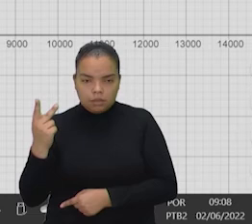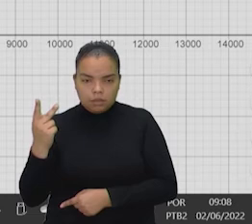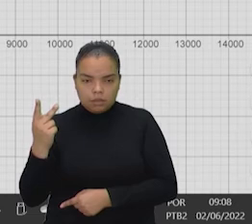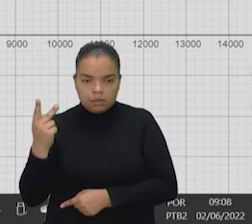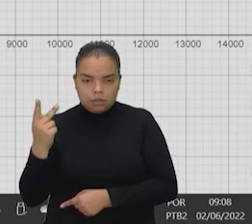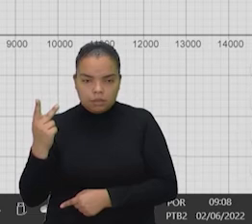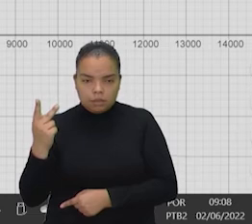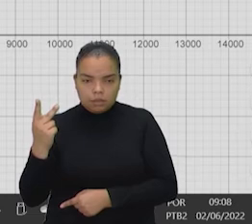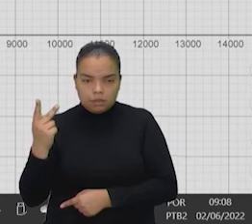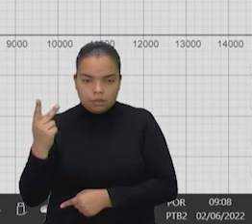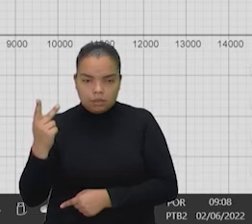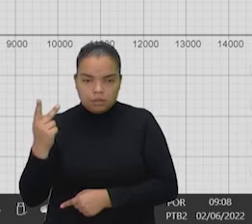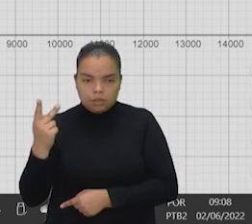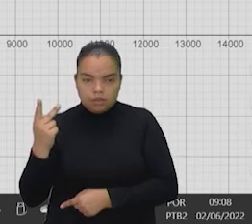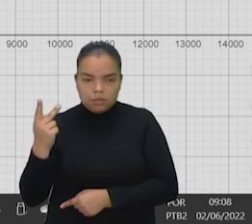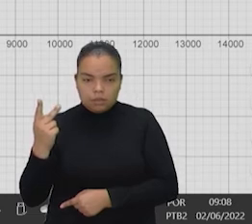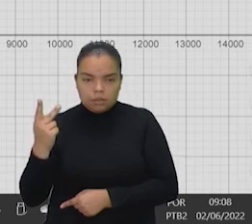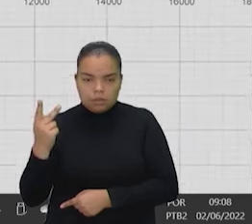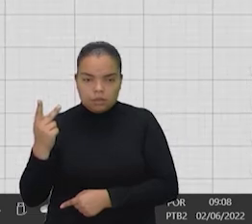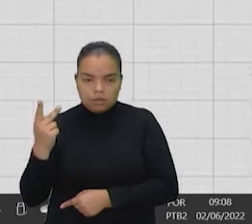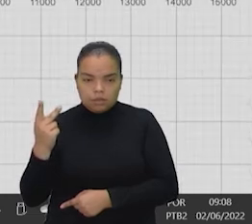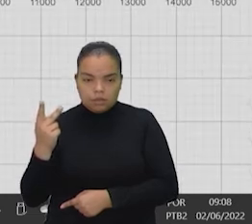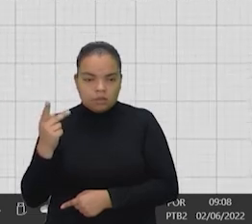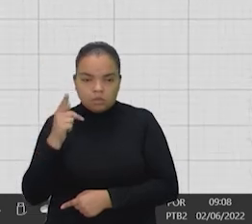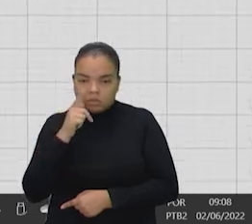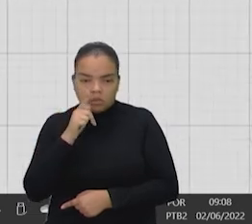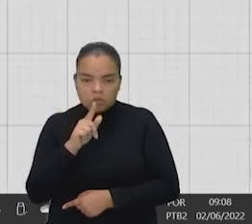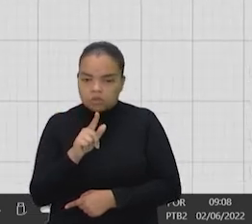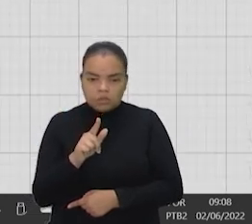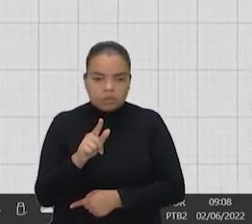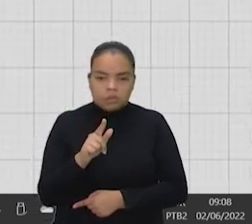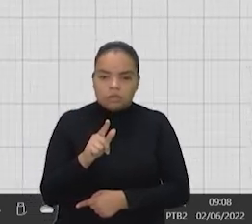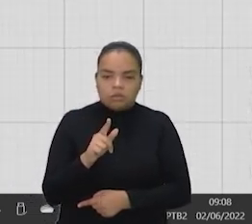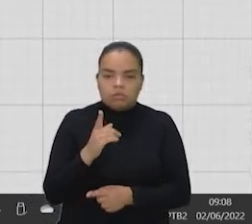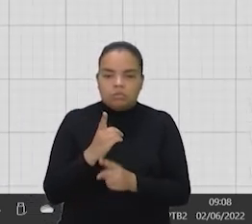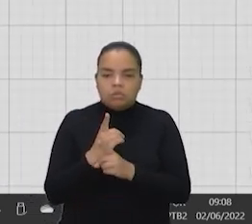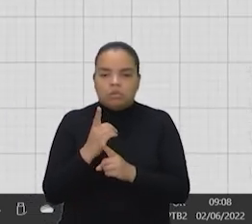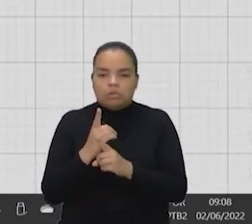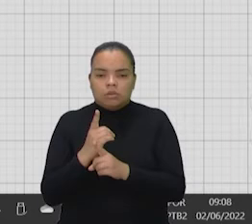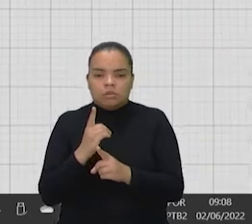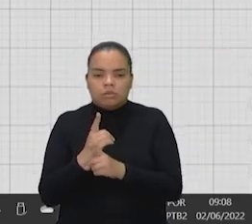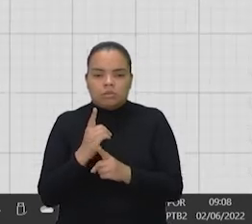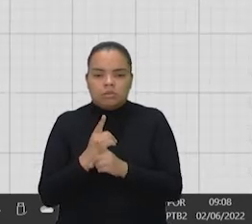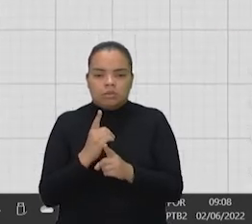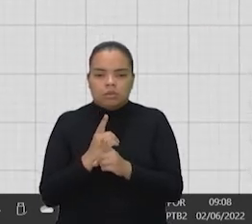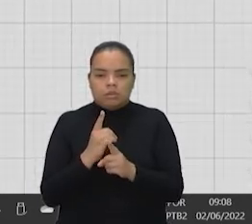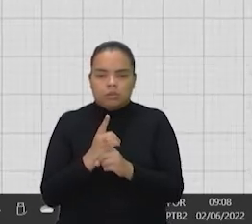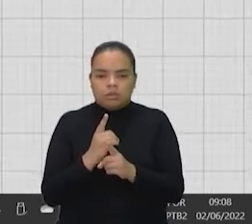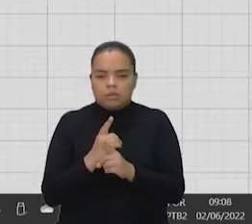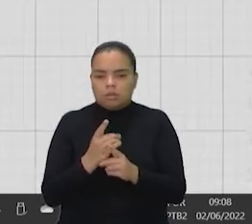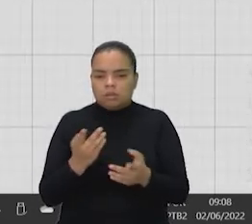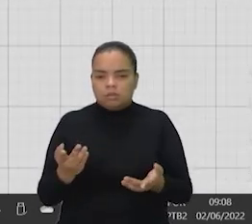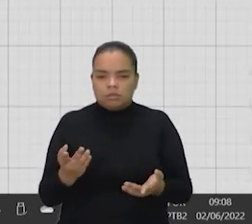Eu acho que deu algum problema, que eu não estou conseguindo achar meu gráfico. Deixa eu ver se ele está em outra situação aqui.